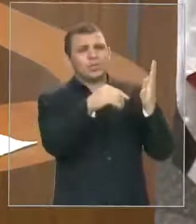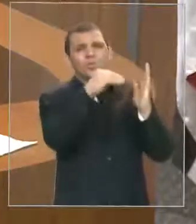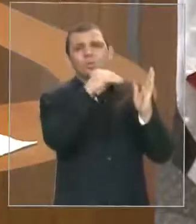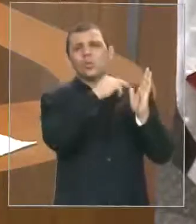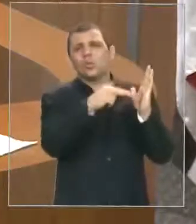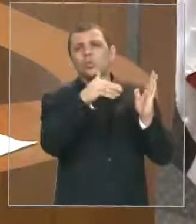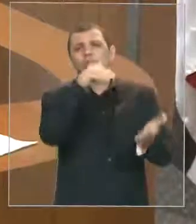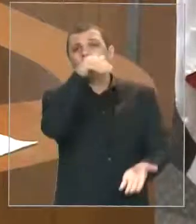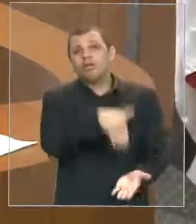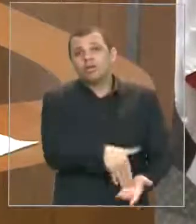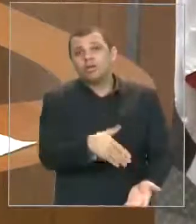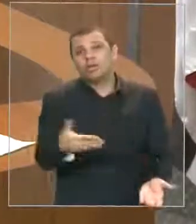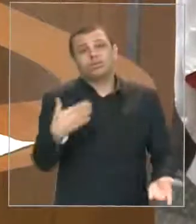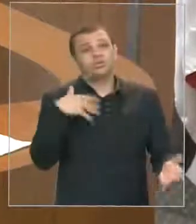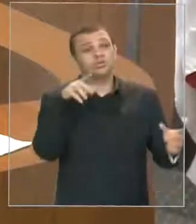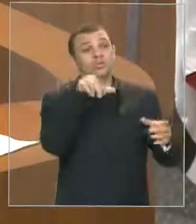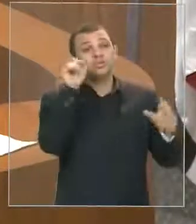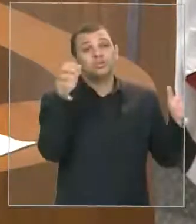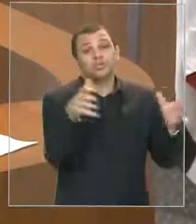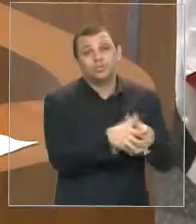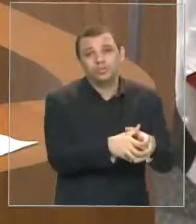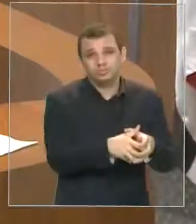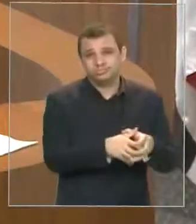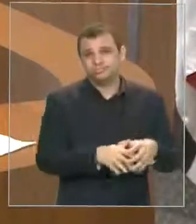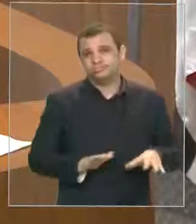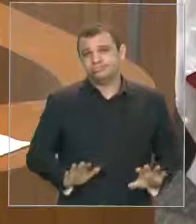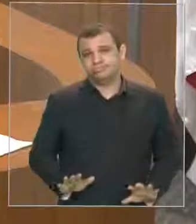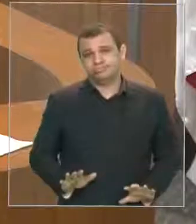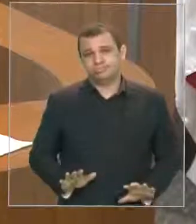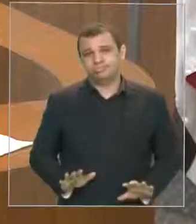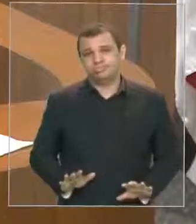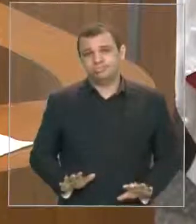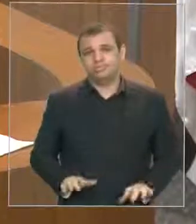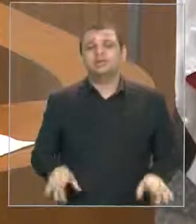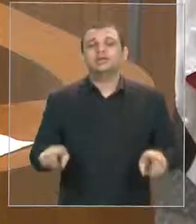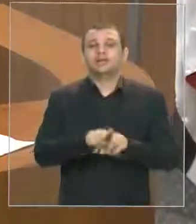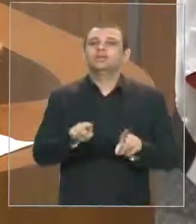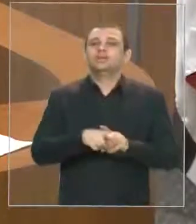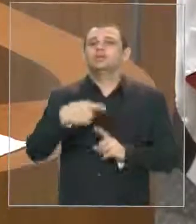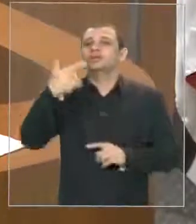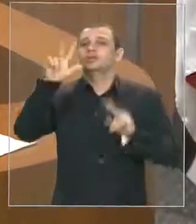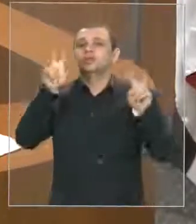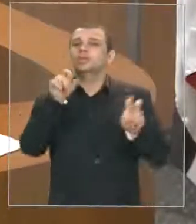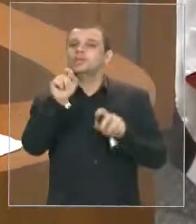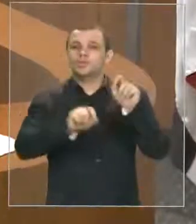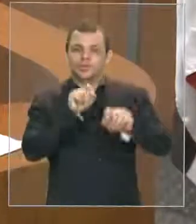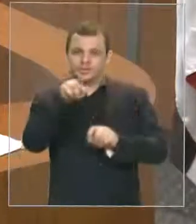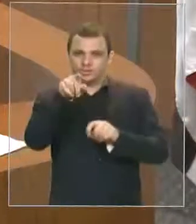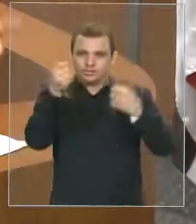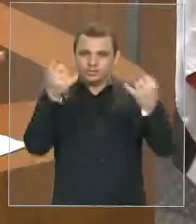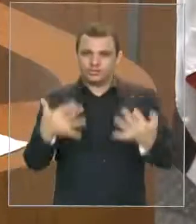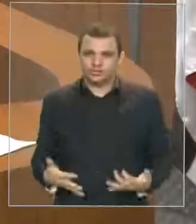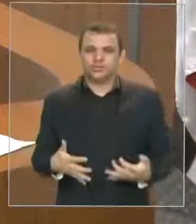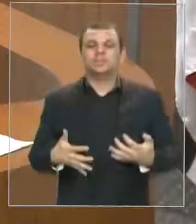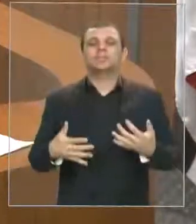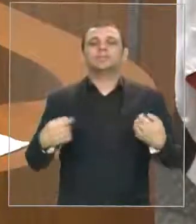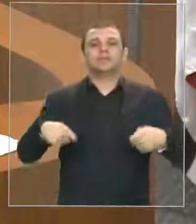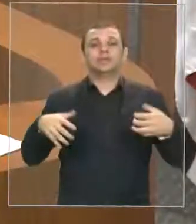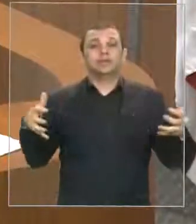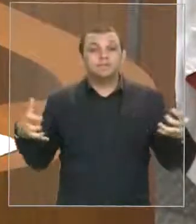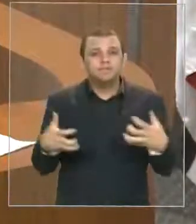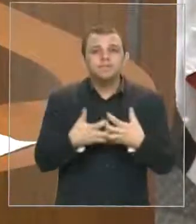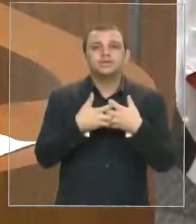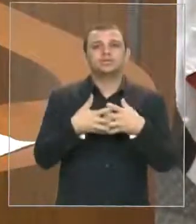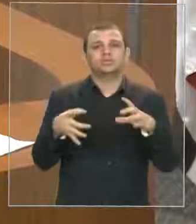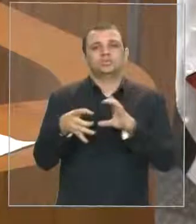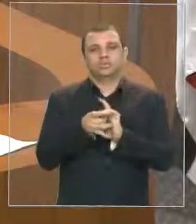aproximação do eleitor, do cidadão com a classe política. A partir do momento que tem a lista fechada e que os partidos determinam